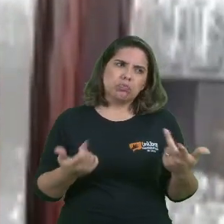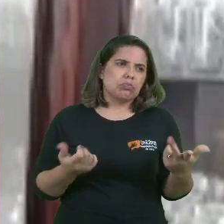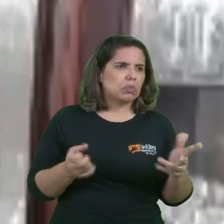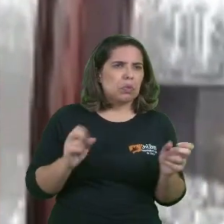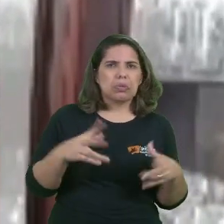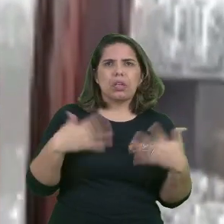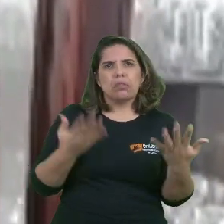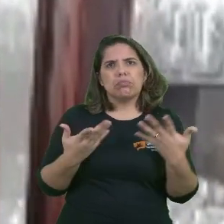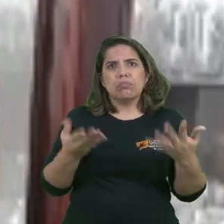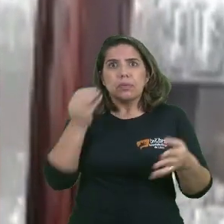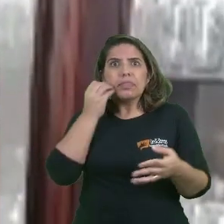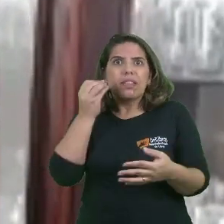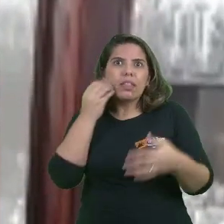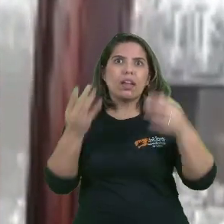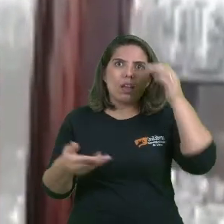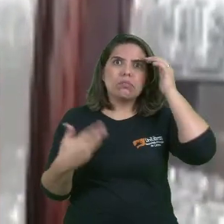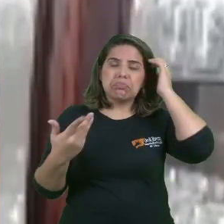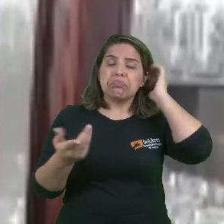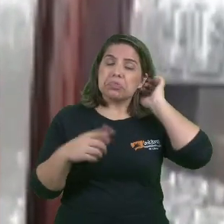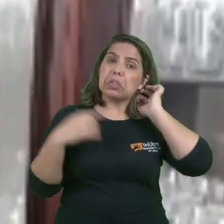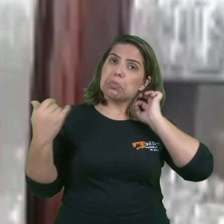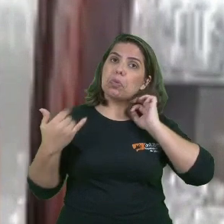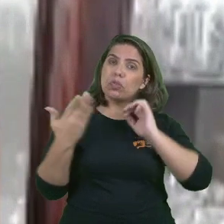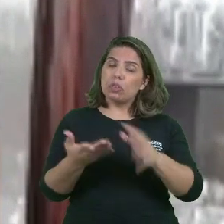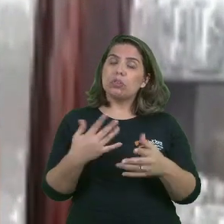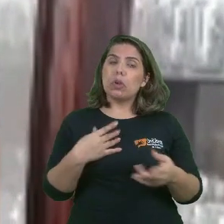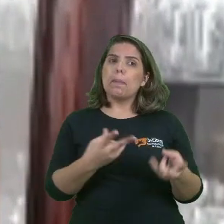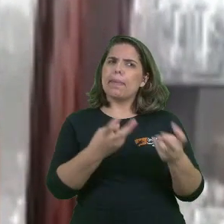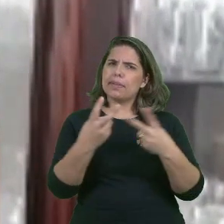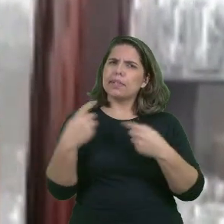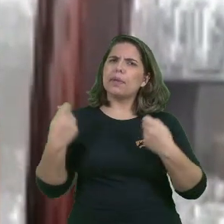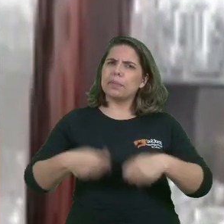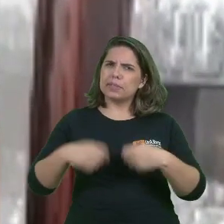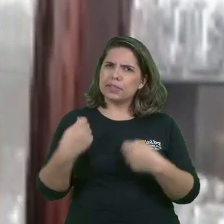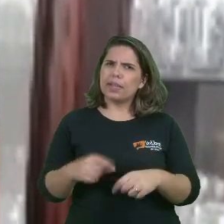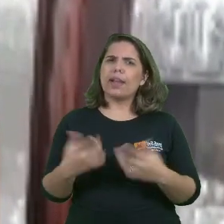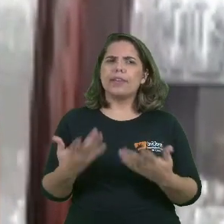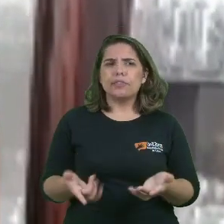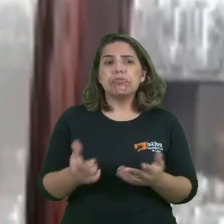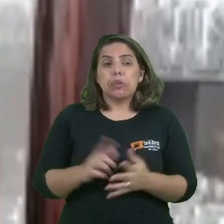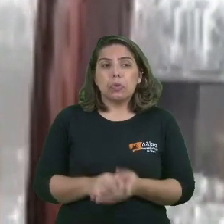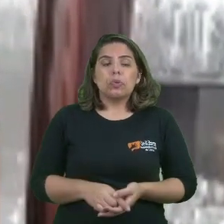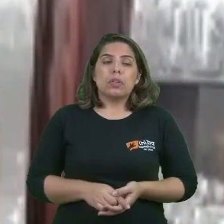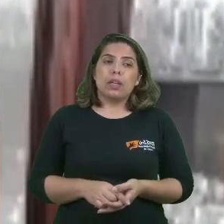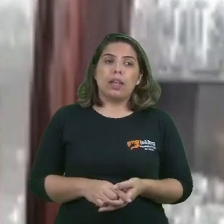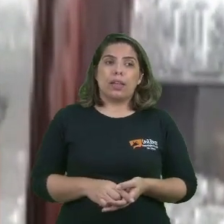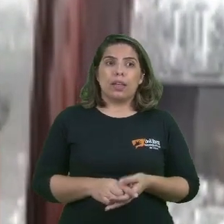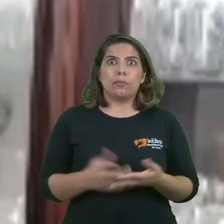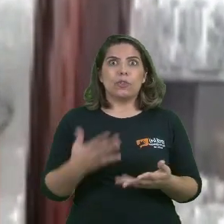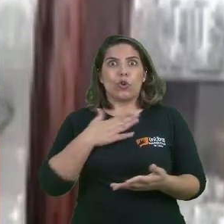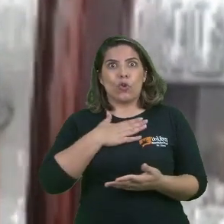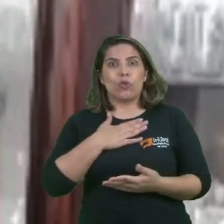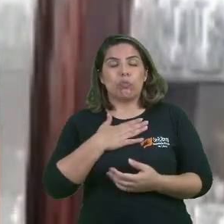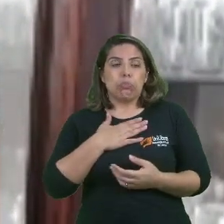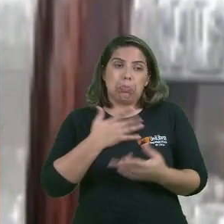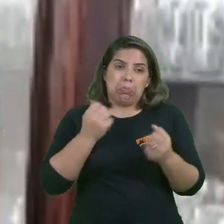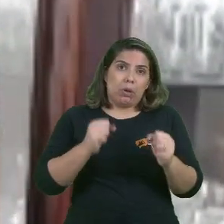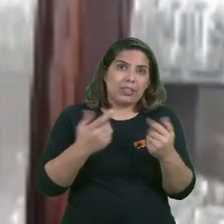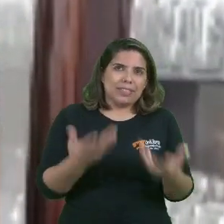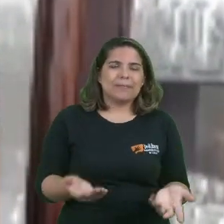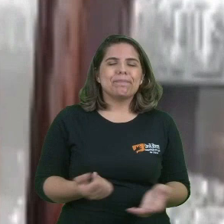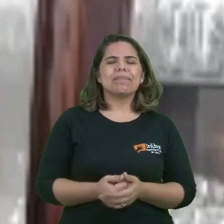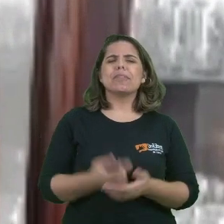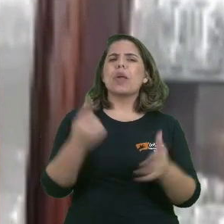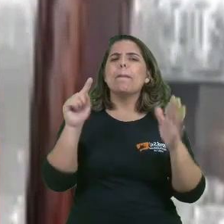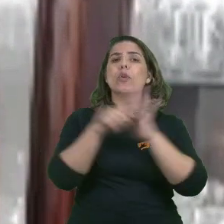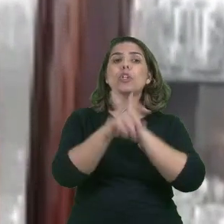lá também a necessidade aqui eu gosto aí